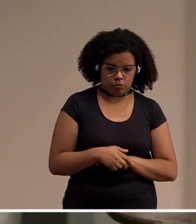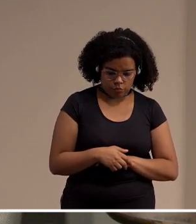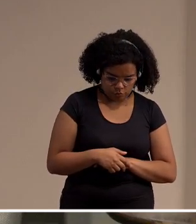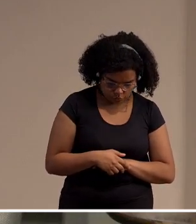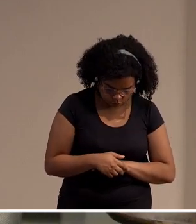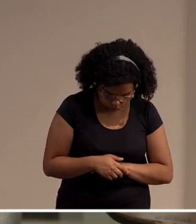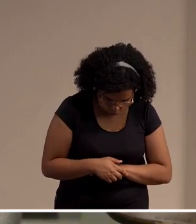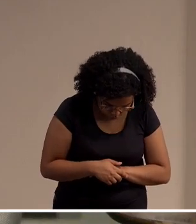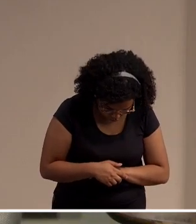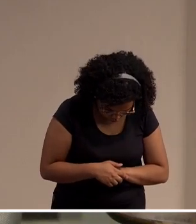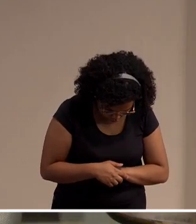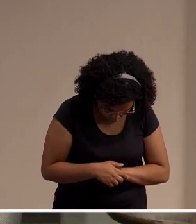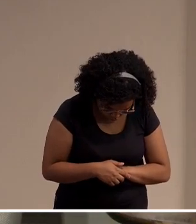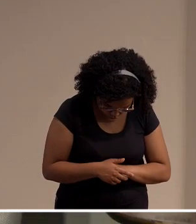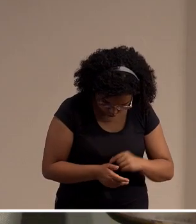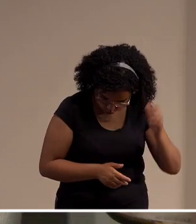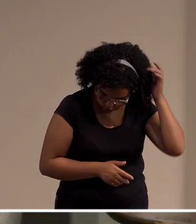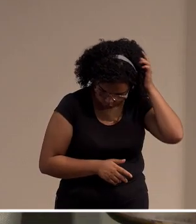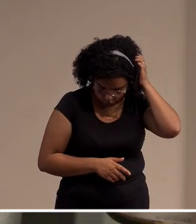bolsa, né?